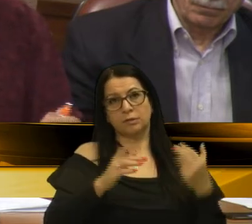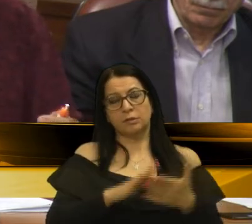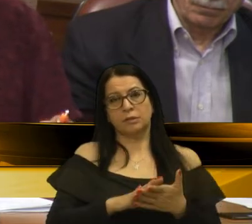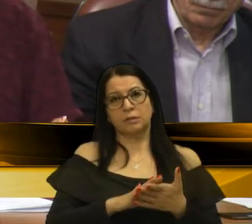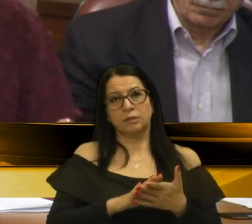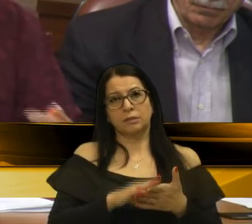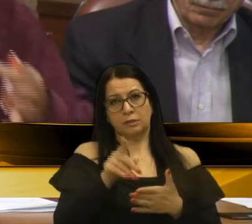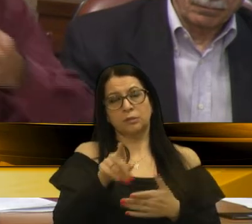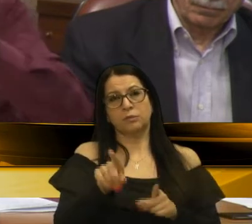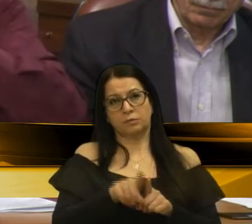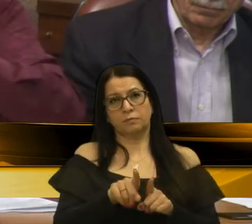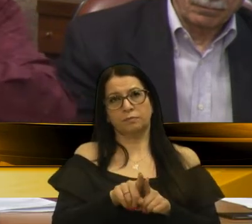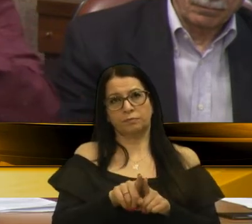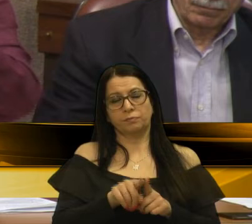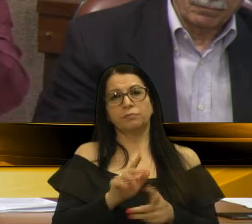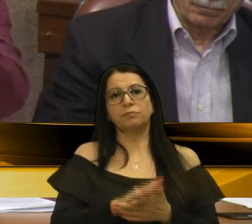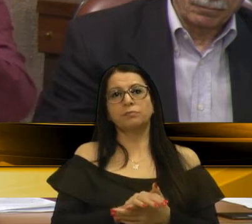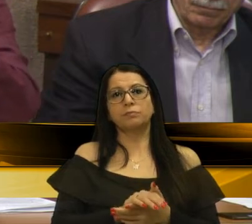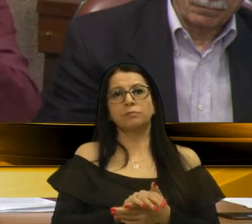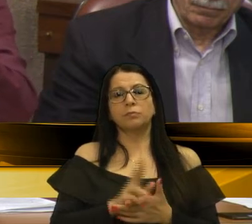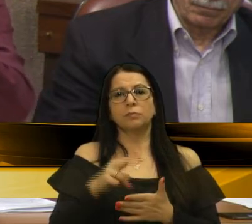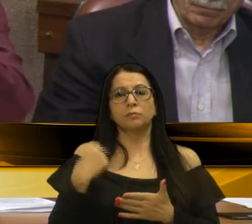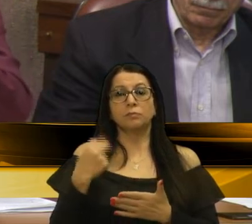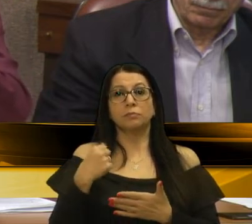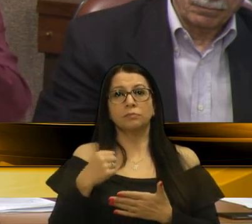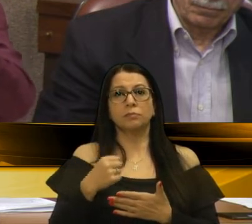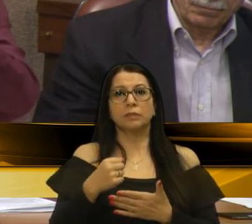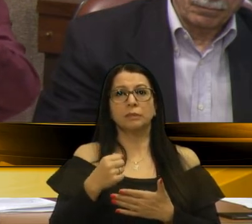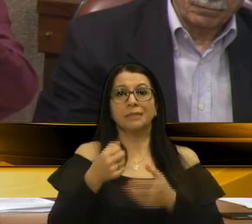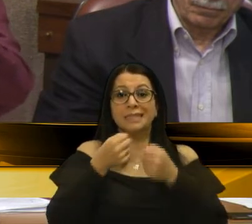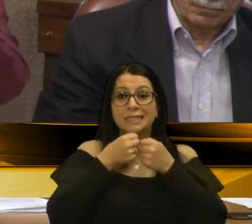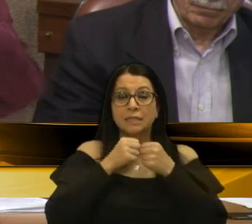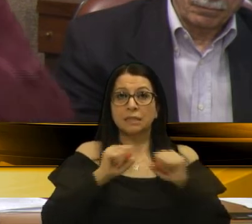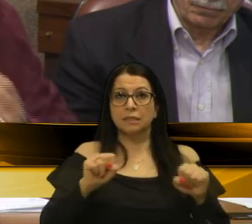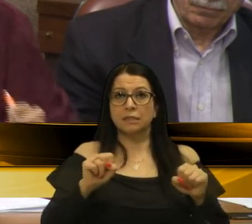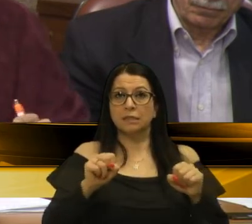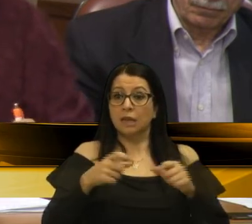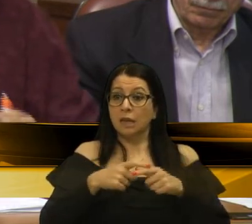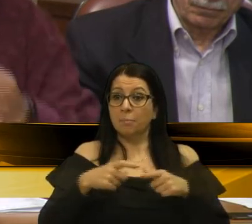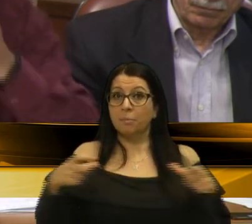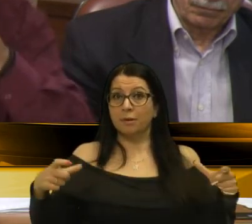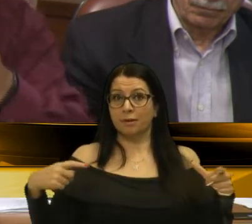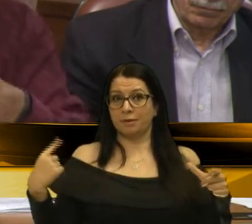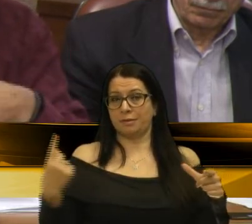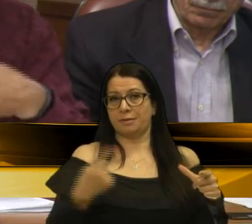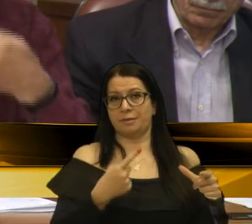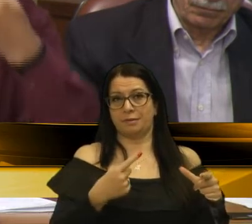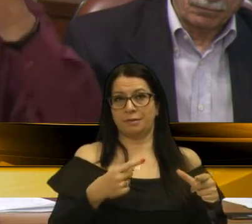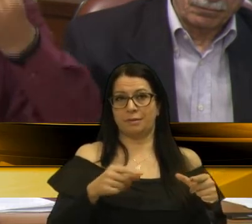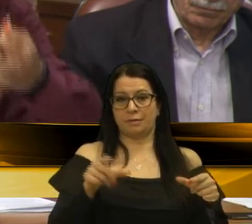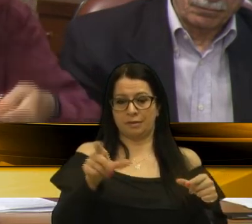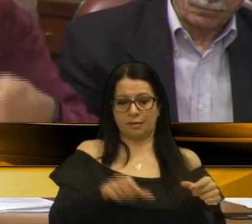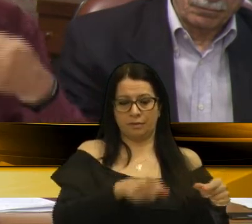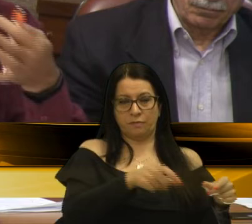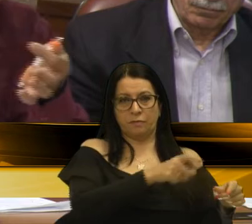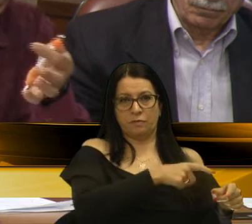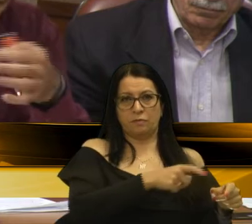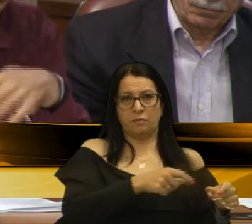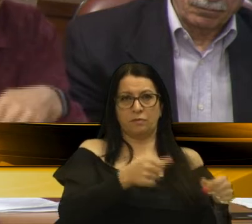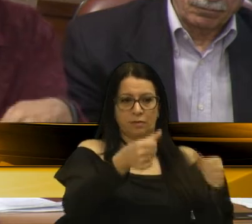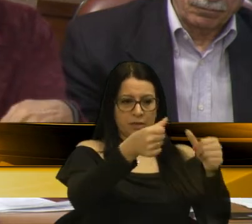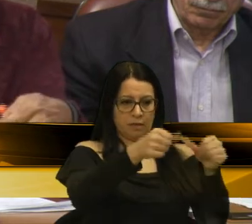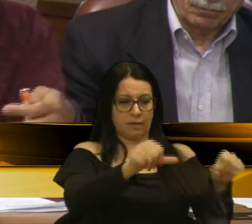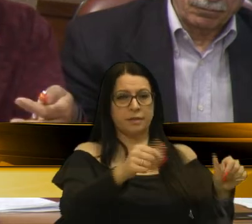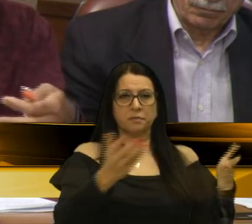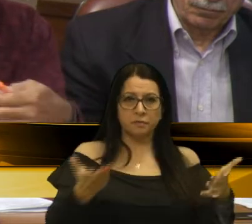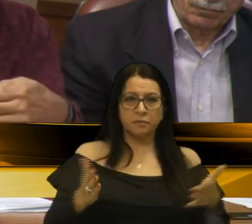parte também. Como também nós precisamos, a secretaria, ampliar essas faixas aí, com adesivas,